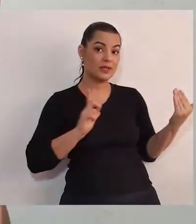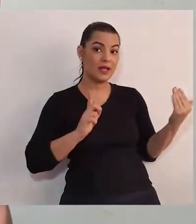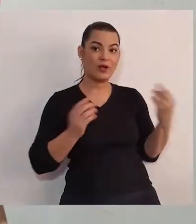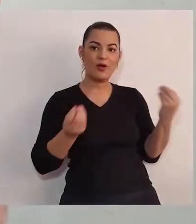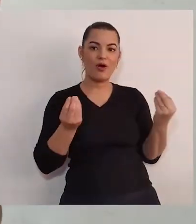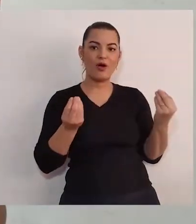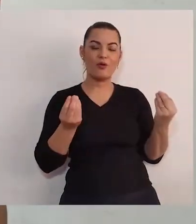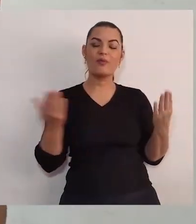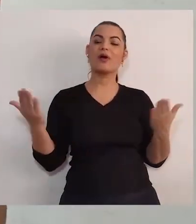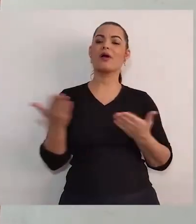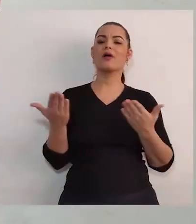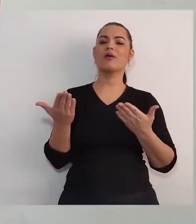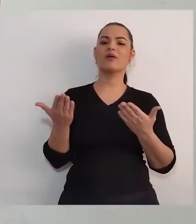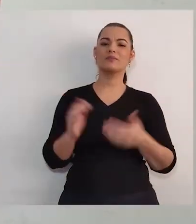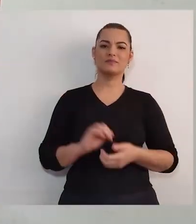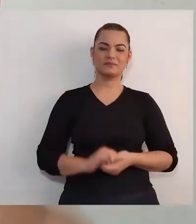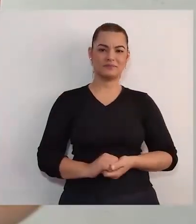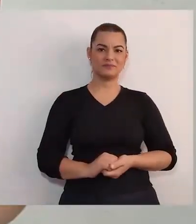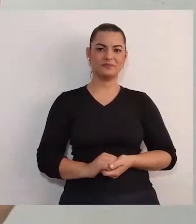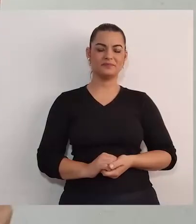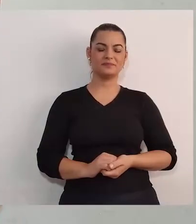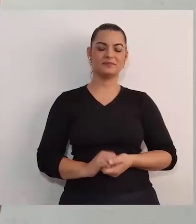nós temos isso agora.